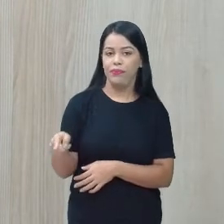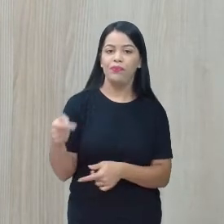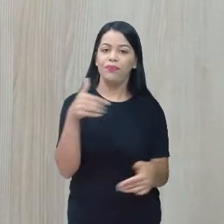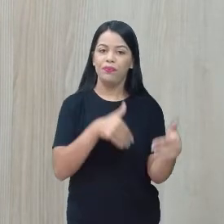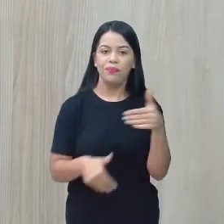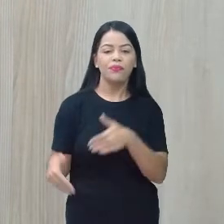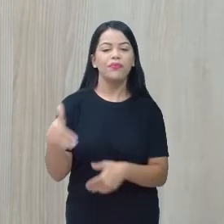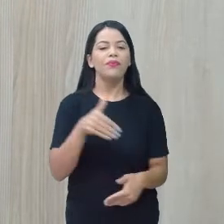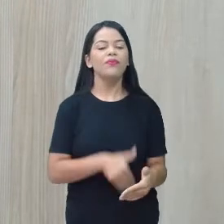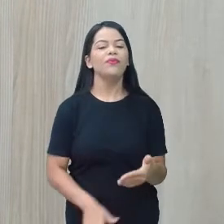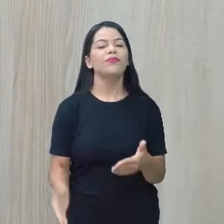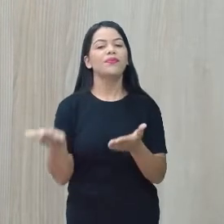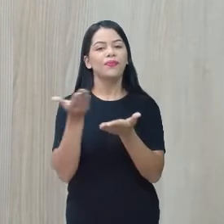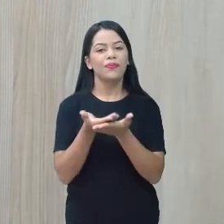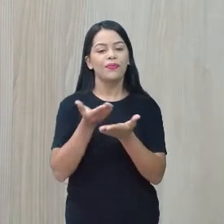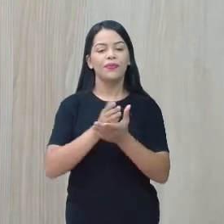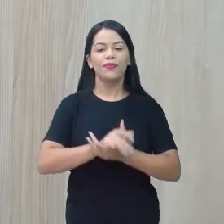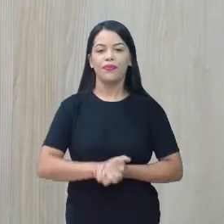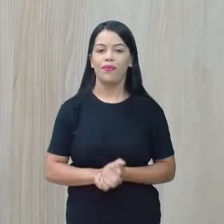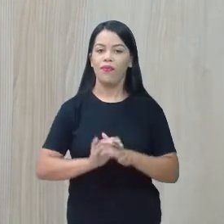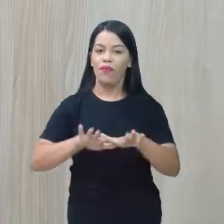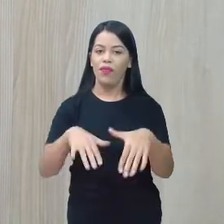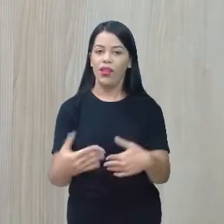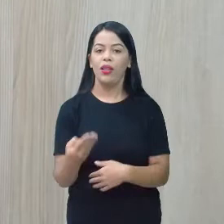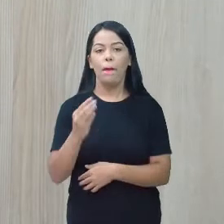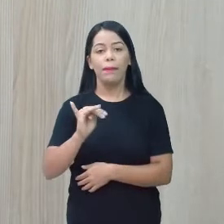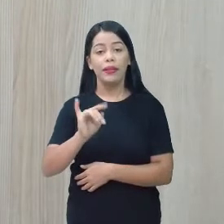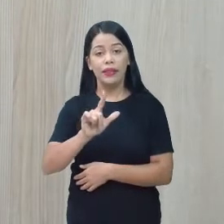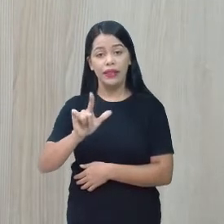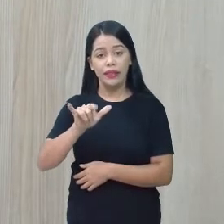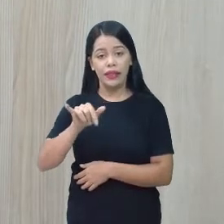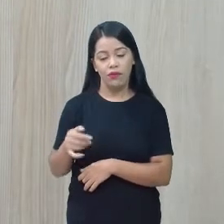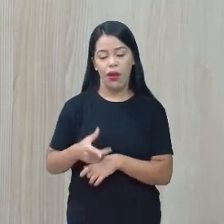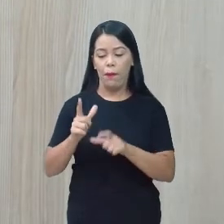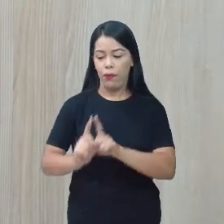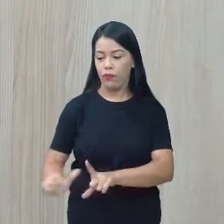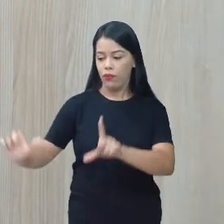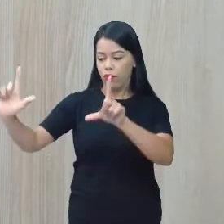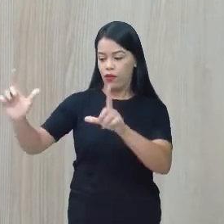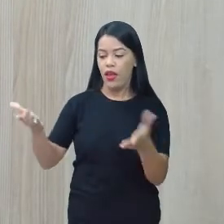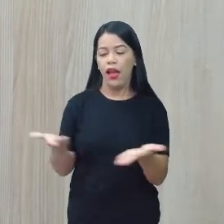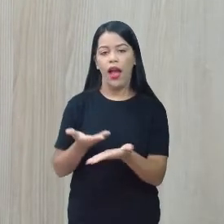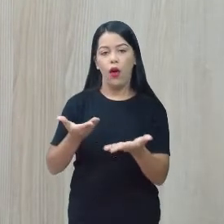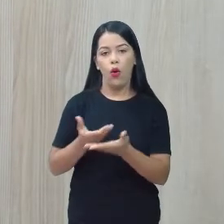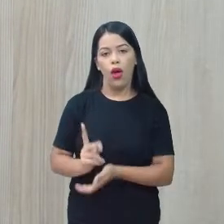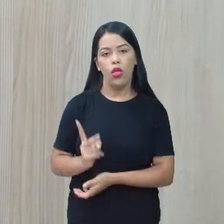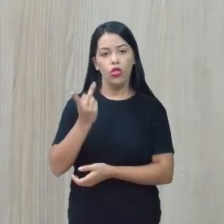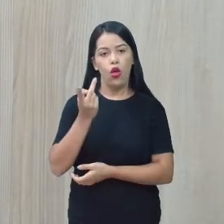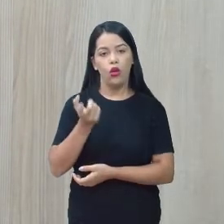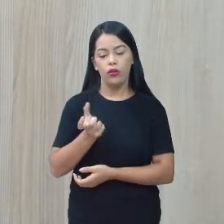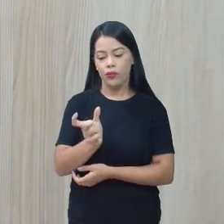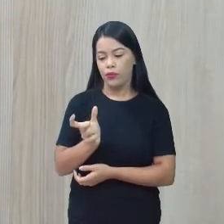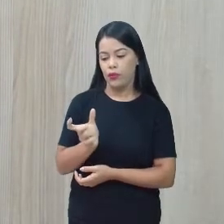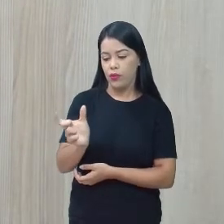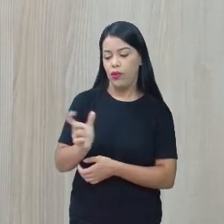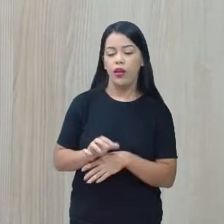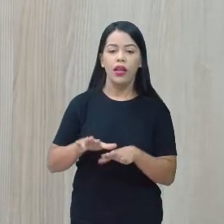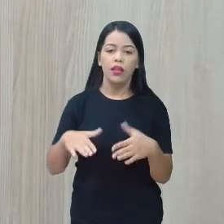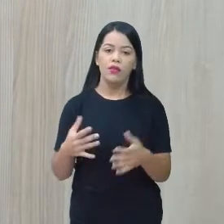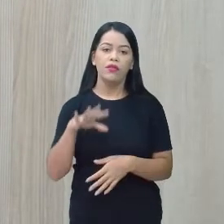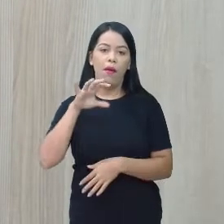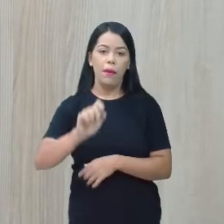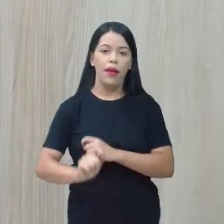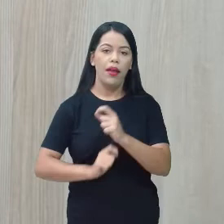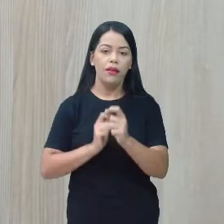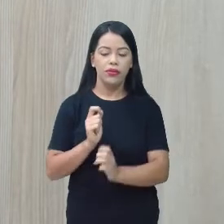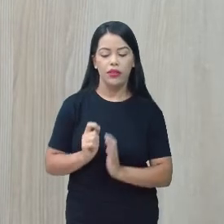aula, tá certo? Então, Billy vai colocar aí 2 QR Codes que vai aparecer aí na sua telinha. Você vai pegar a câmera do seu celular